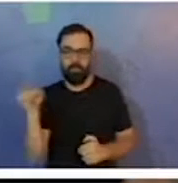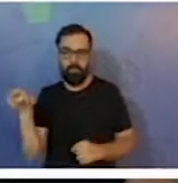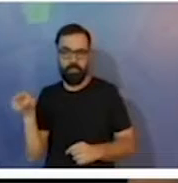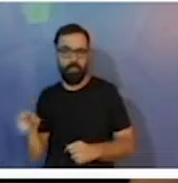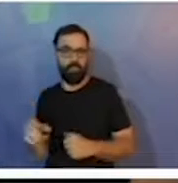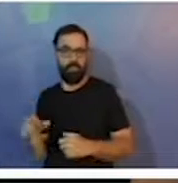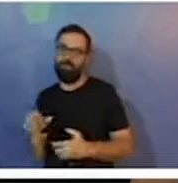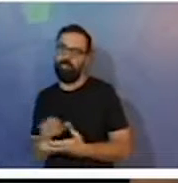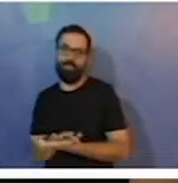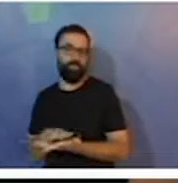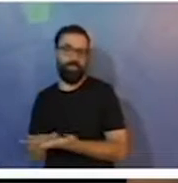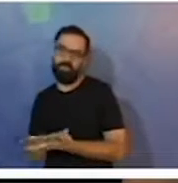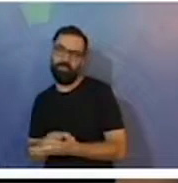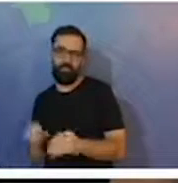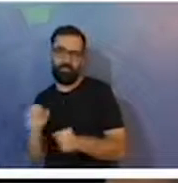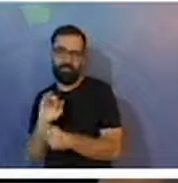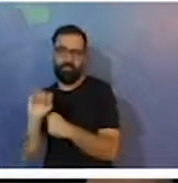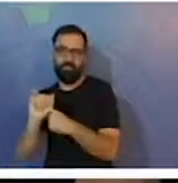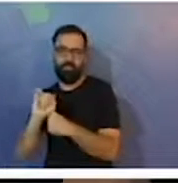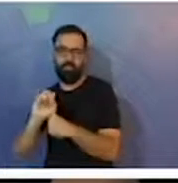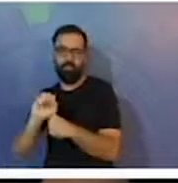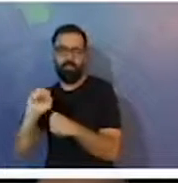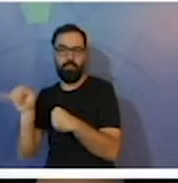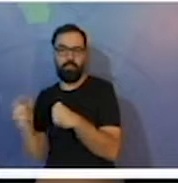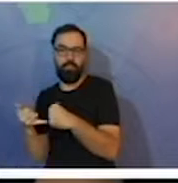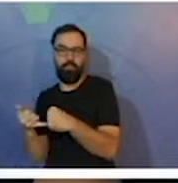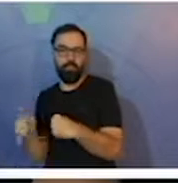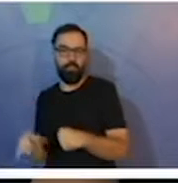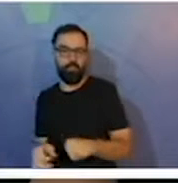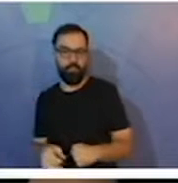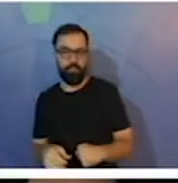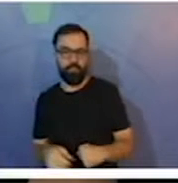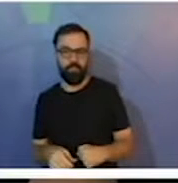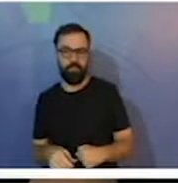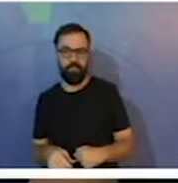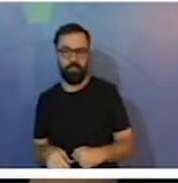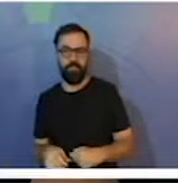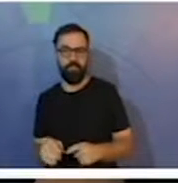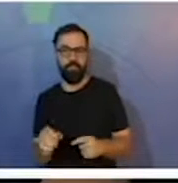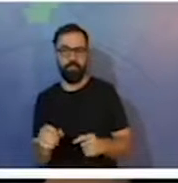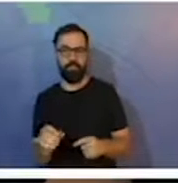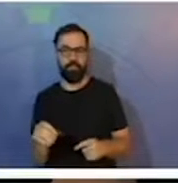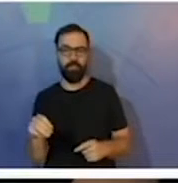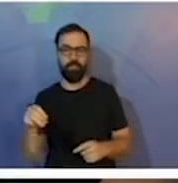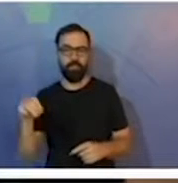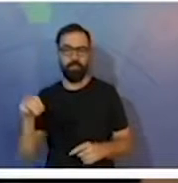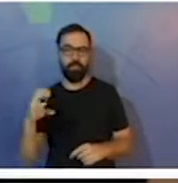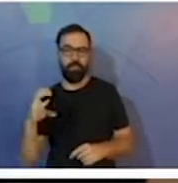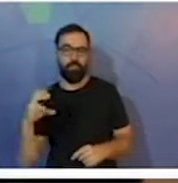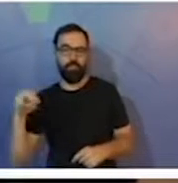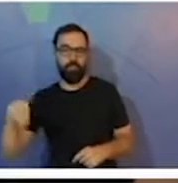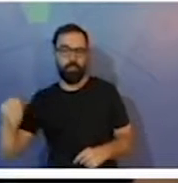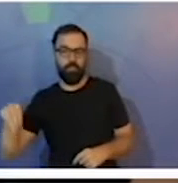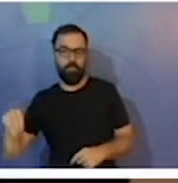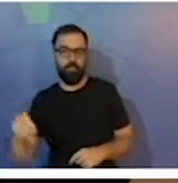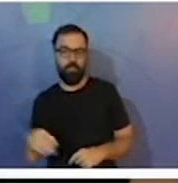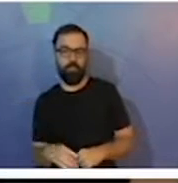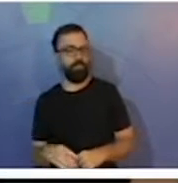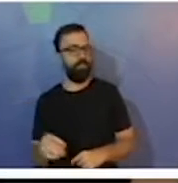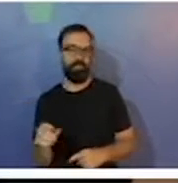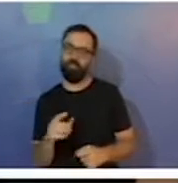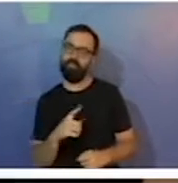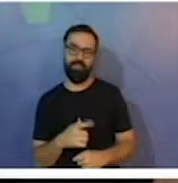deu nenhum adjetivo para esta agulha depois ele disse aqui ó centímetros e também não colocou